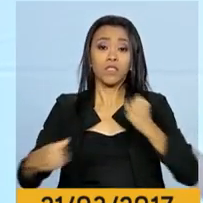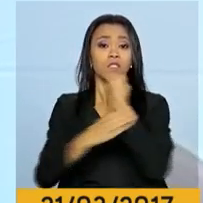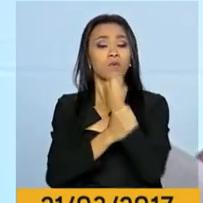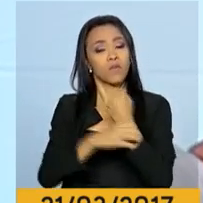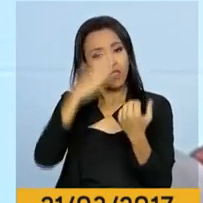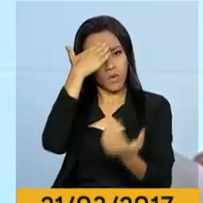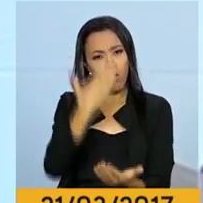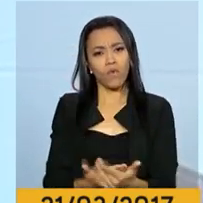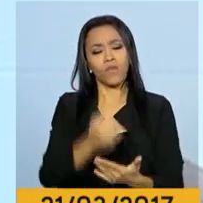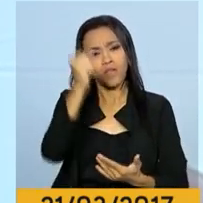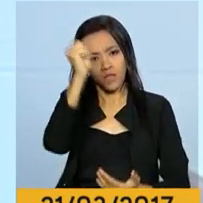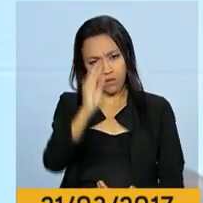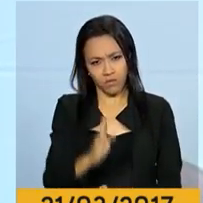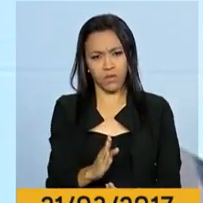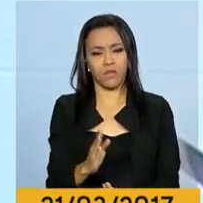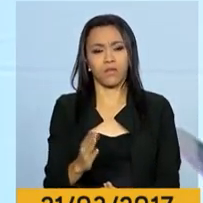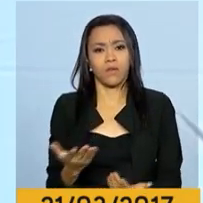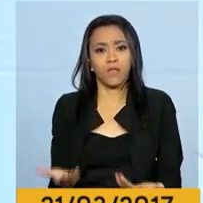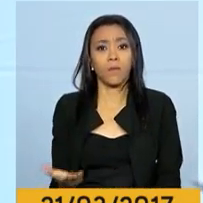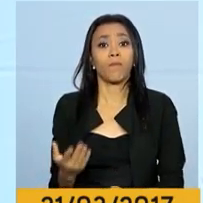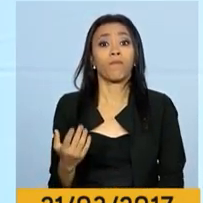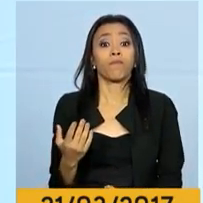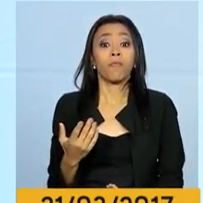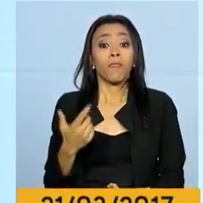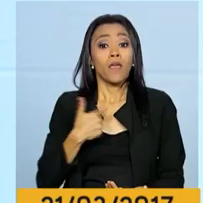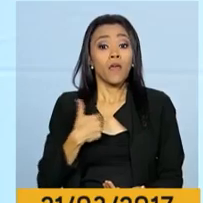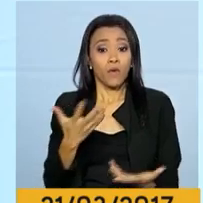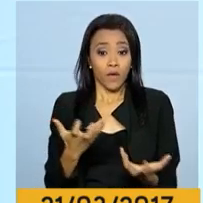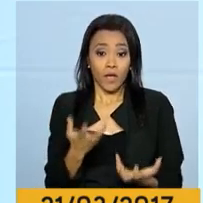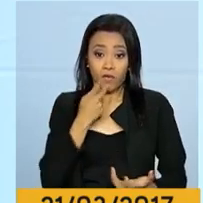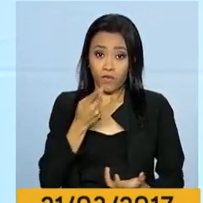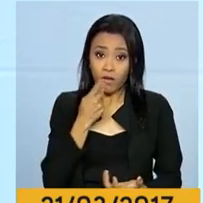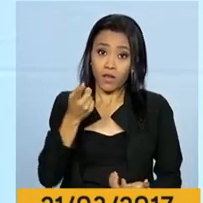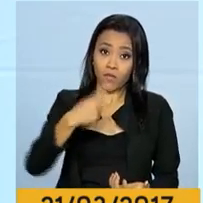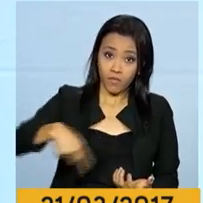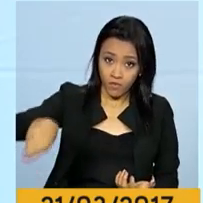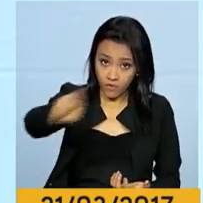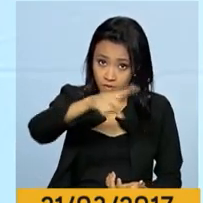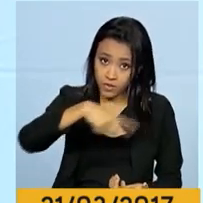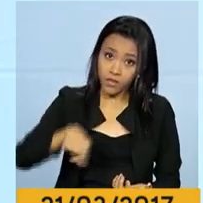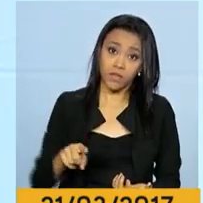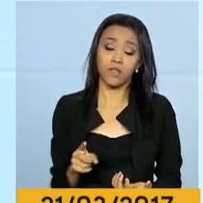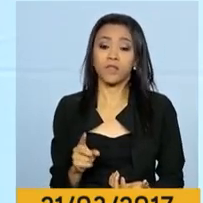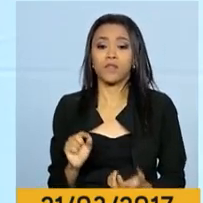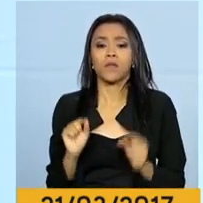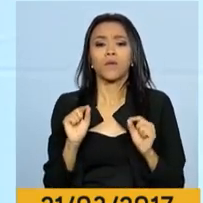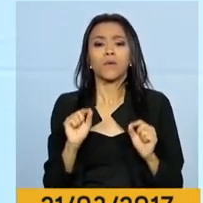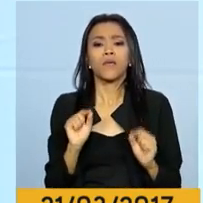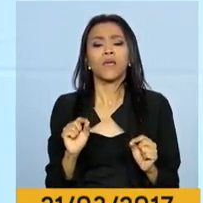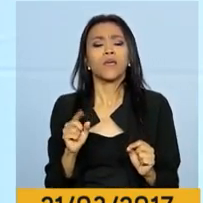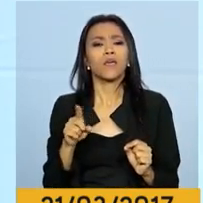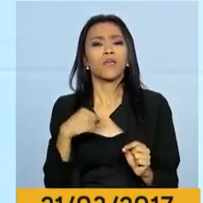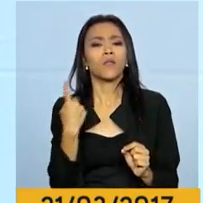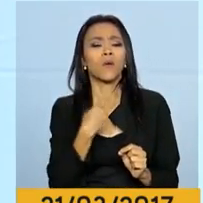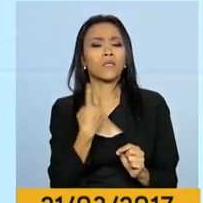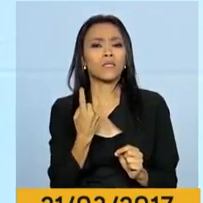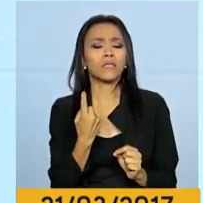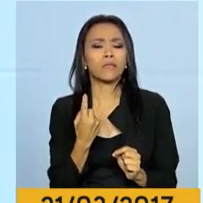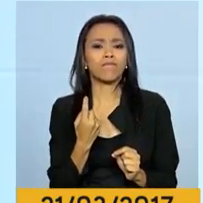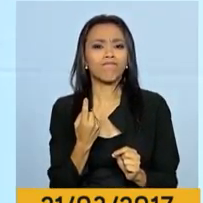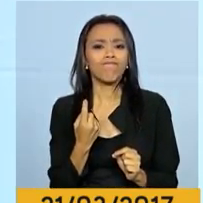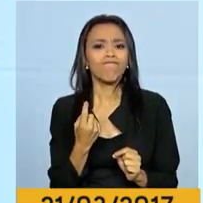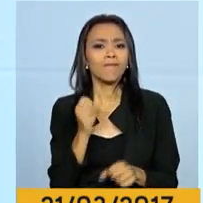nosso país. E, convenhamos, eu devo registrar com certa ênfase que aquilo que esperávamos viesse